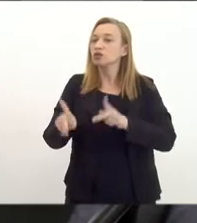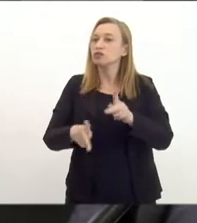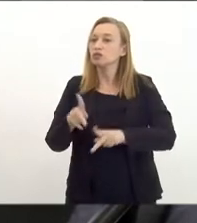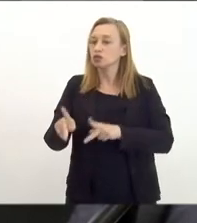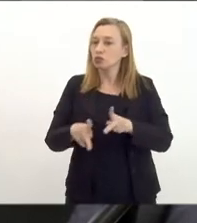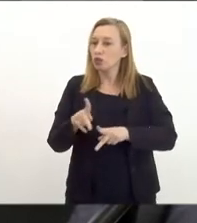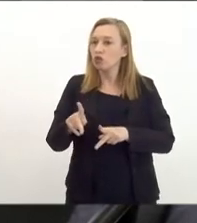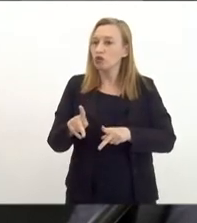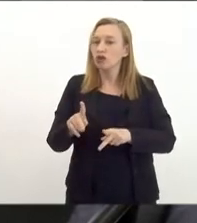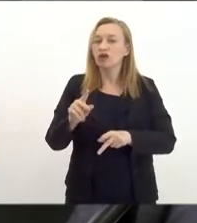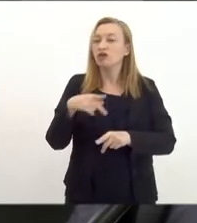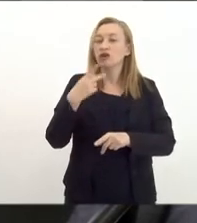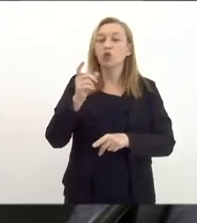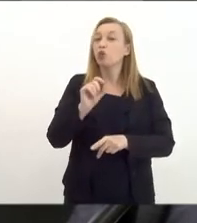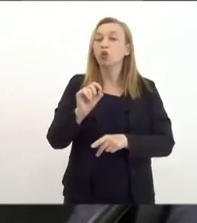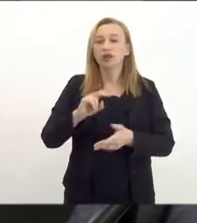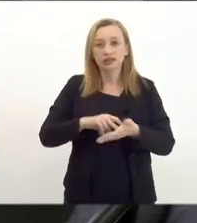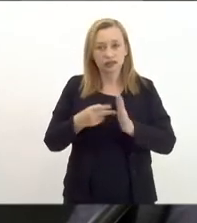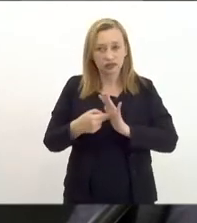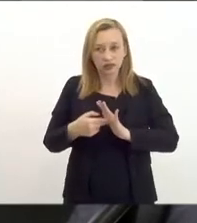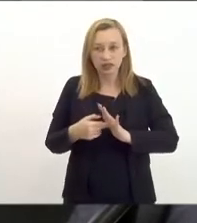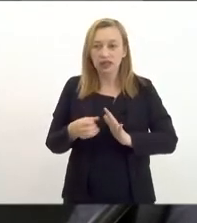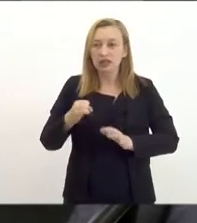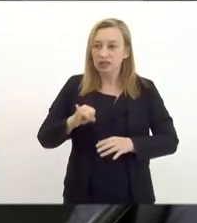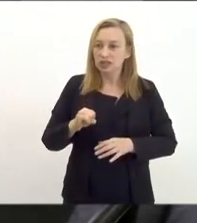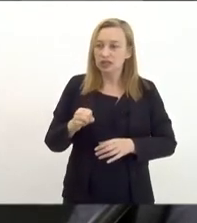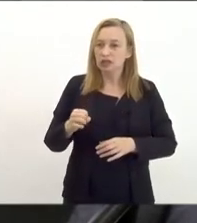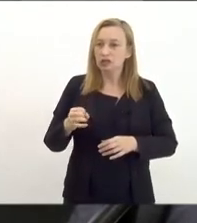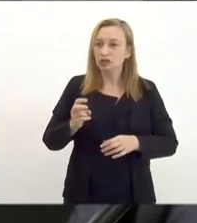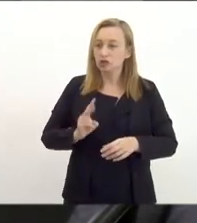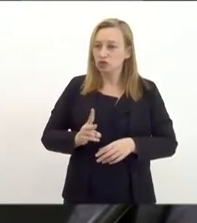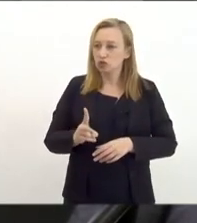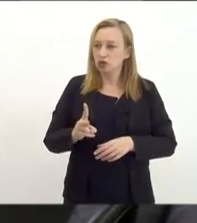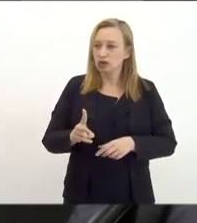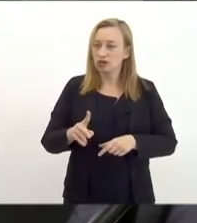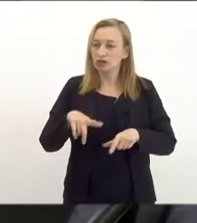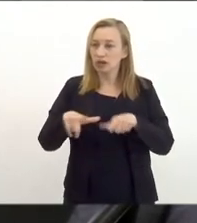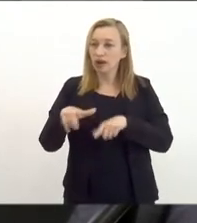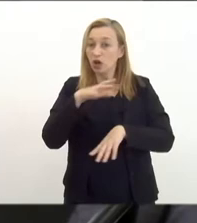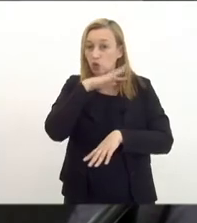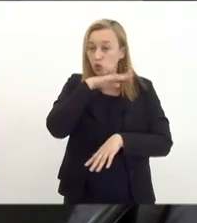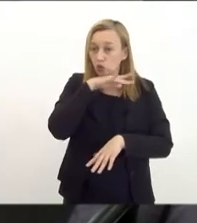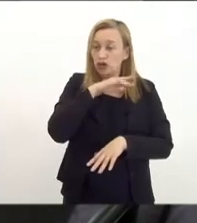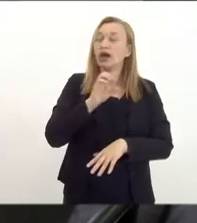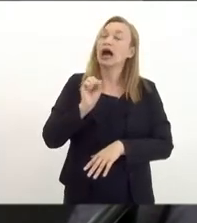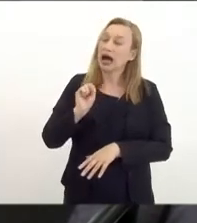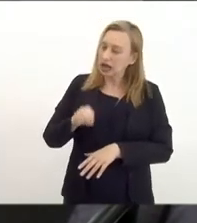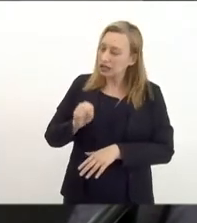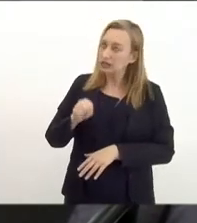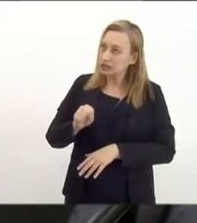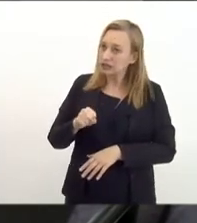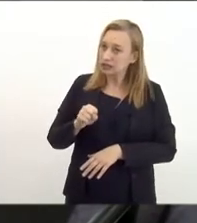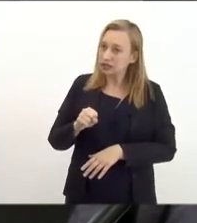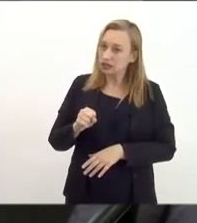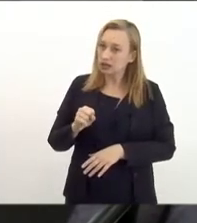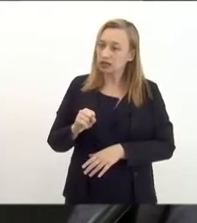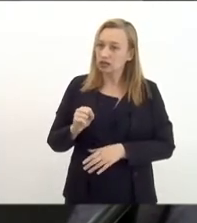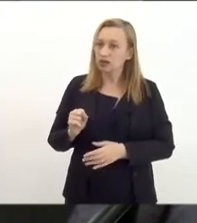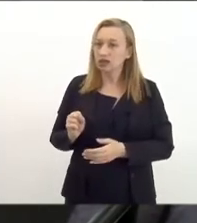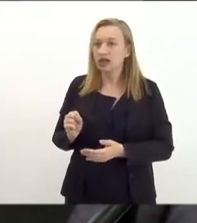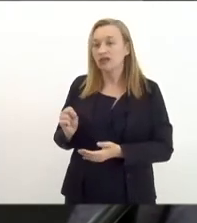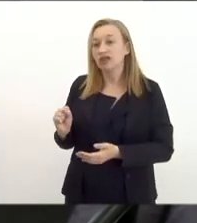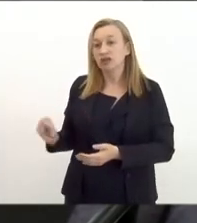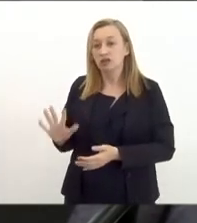que que eu quero dizer com isso se eu continuasse prestando mau serviço E aí sim eu tava gerando um custo porque